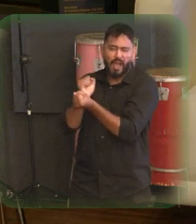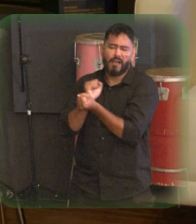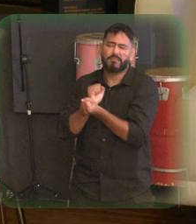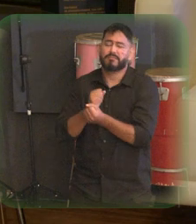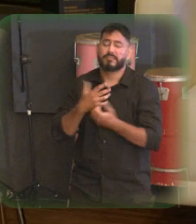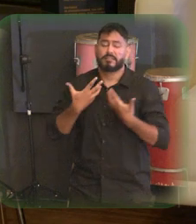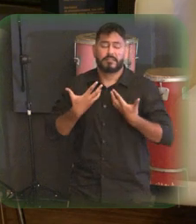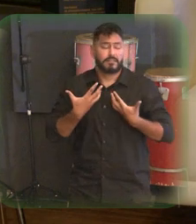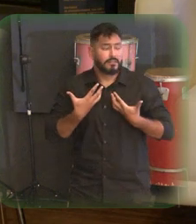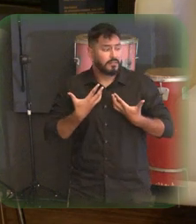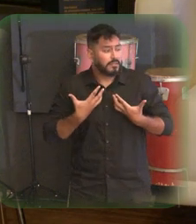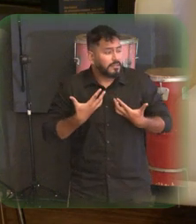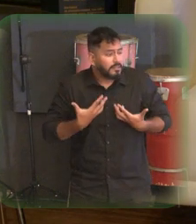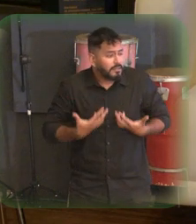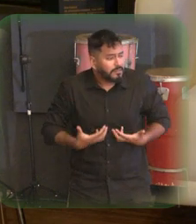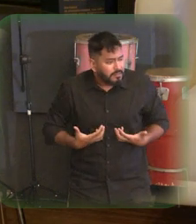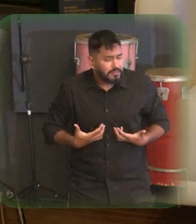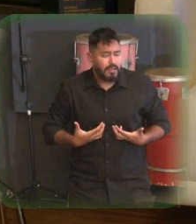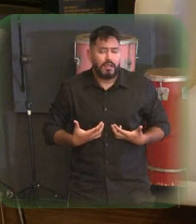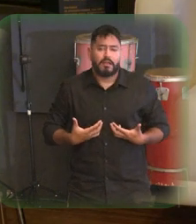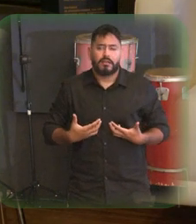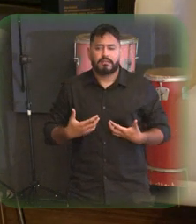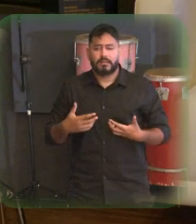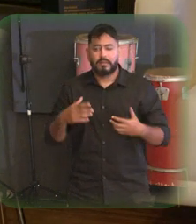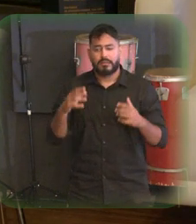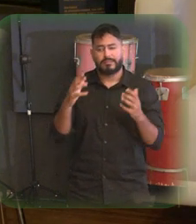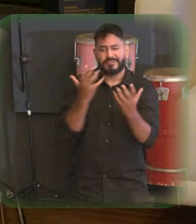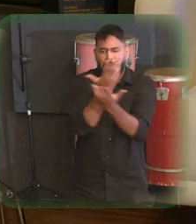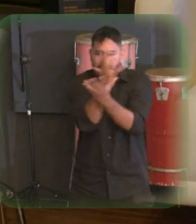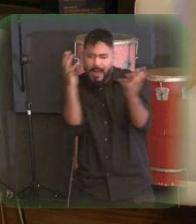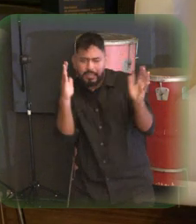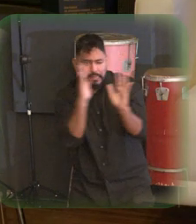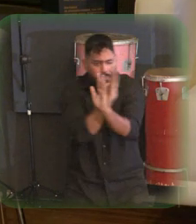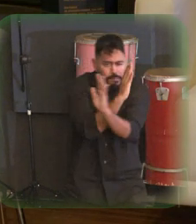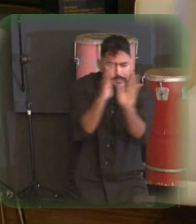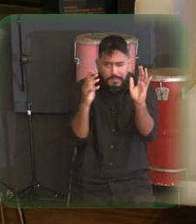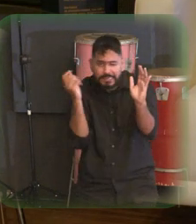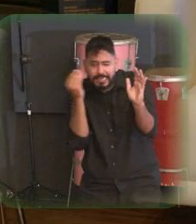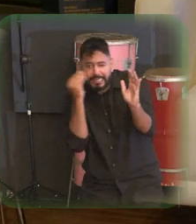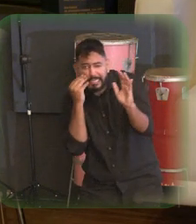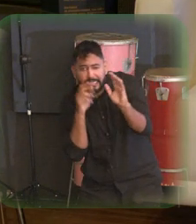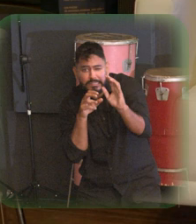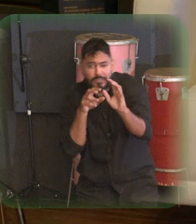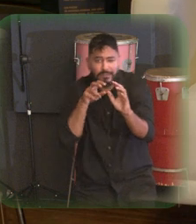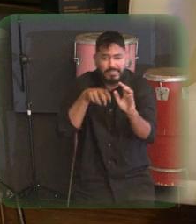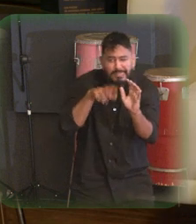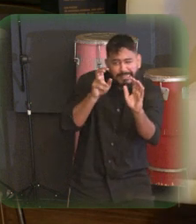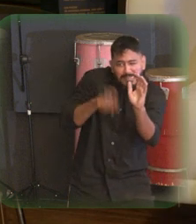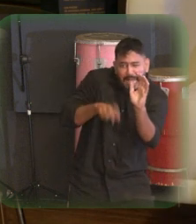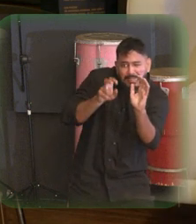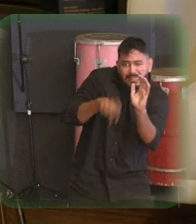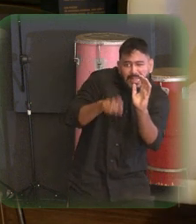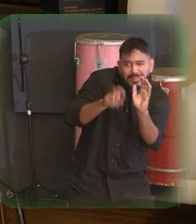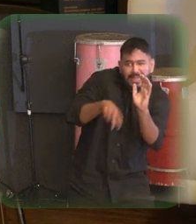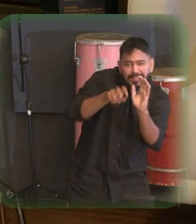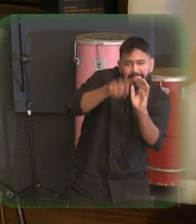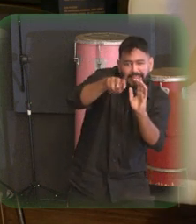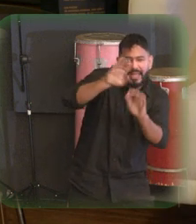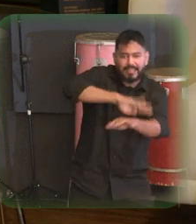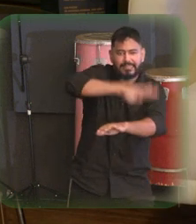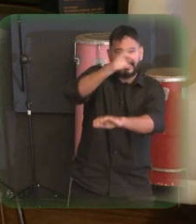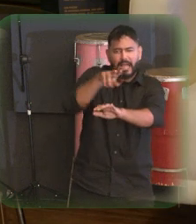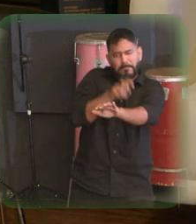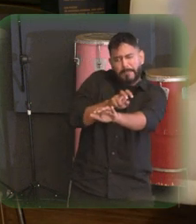cansadas, pessoas que estavam ali numa mata tentando subir aquela Serra da Barriga, e não